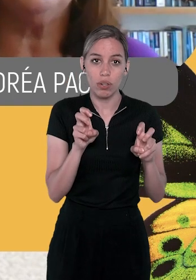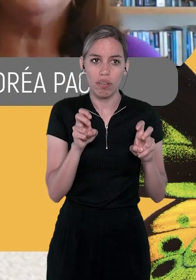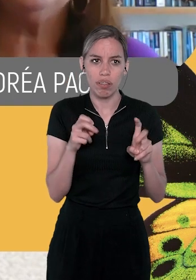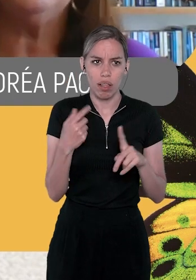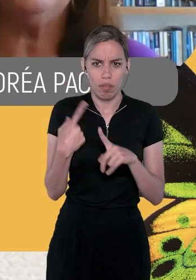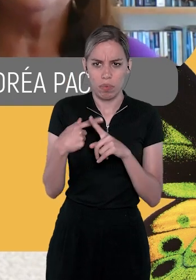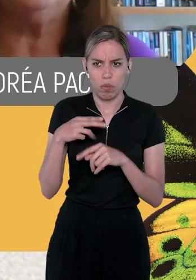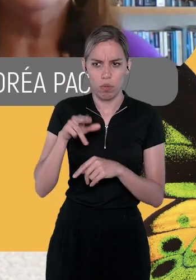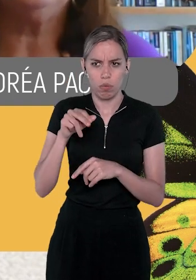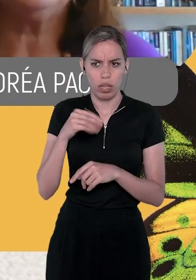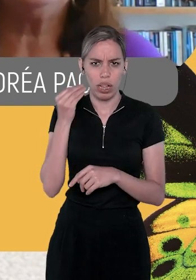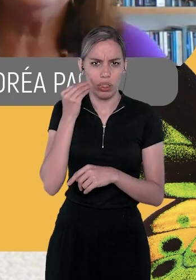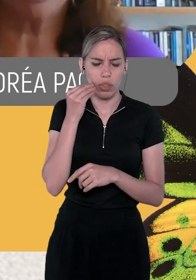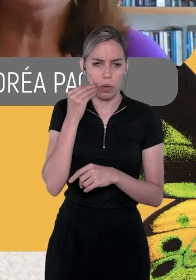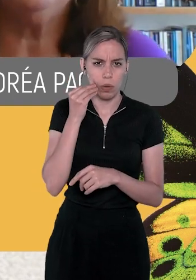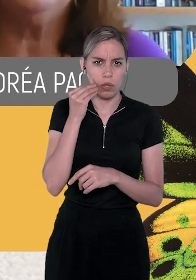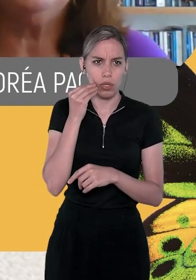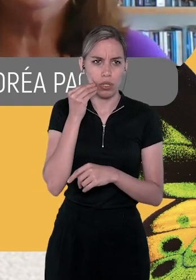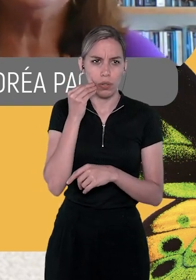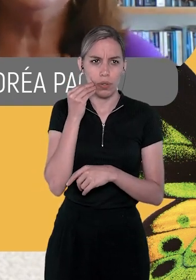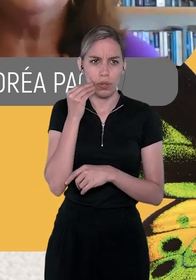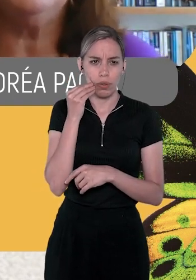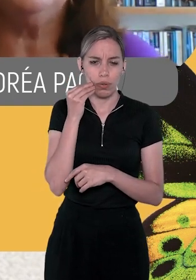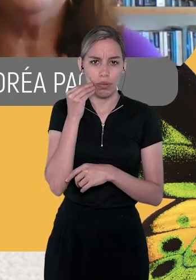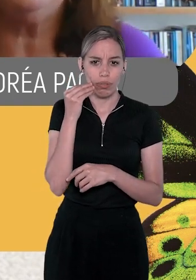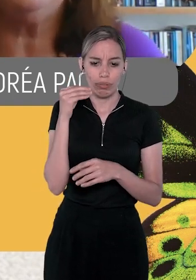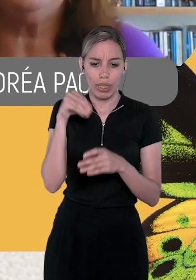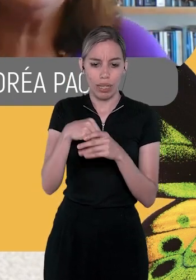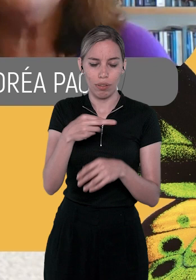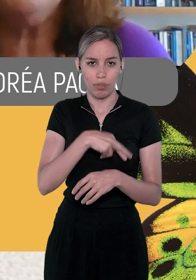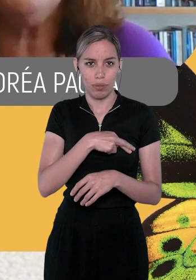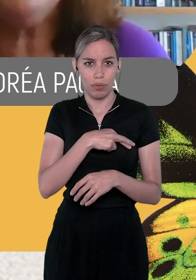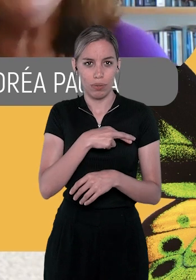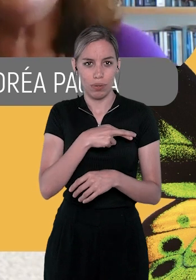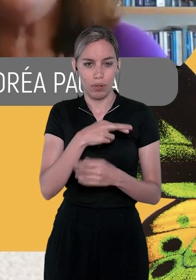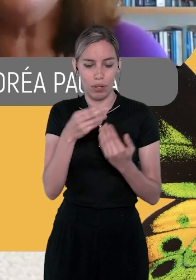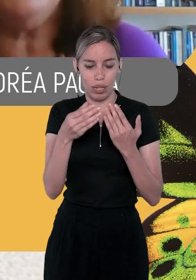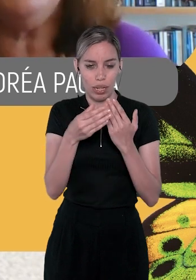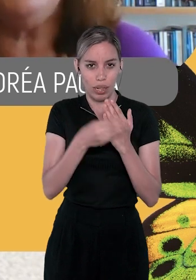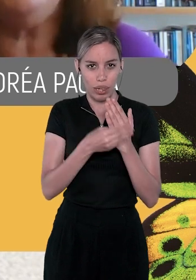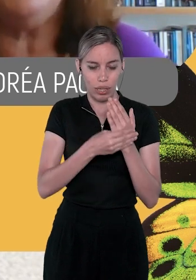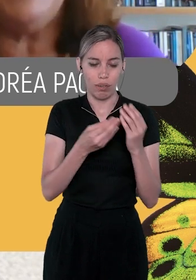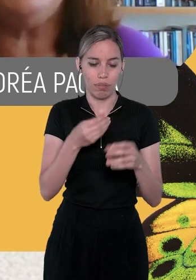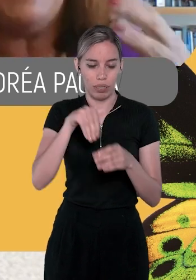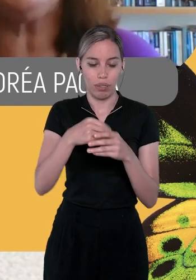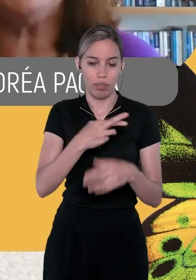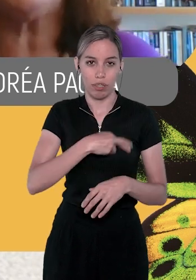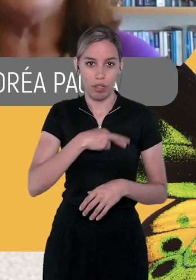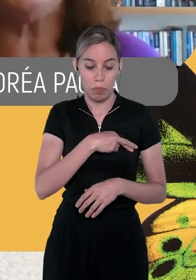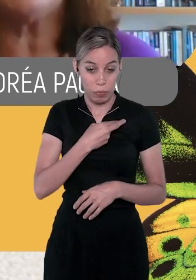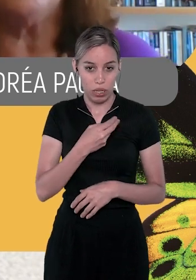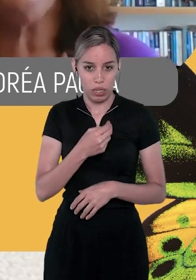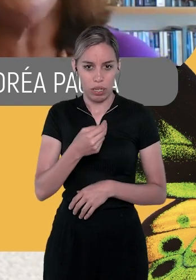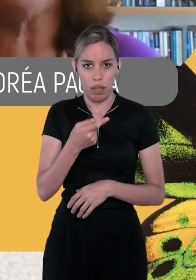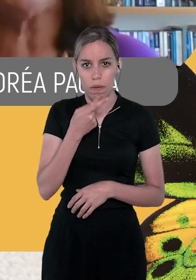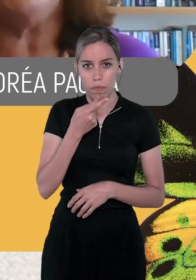em momento nenhum trazer para o romance uma voz que fosse a que ele pudesse falar. Ele tem as personagens